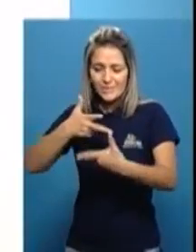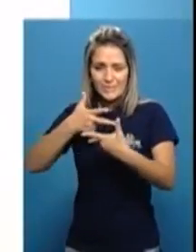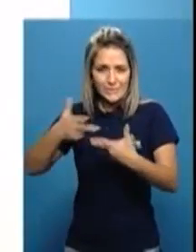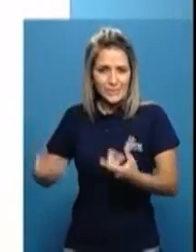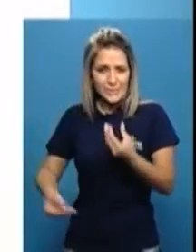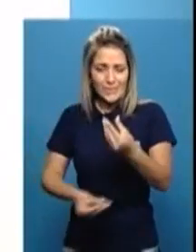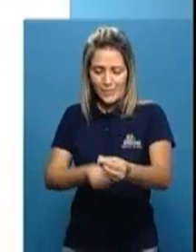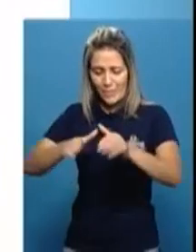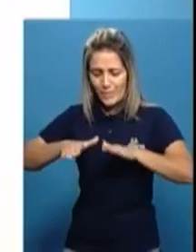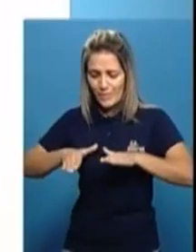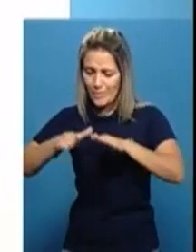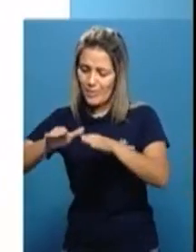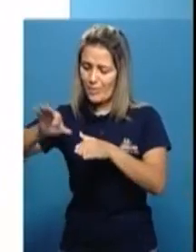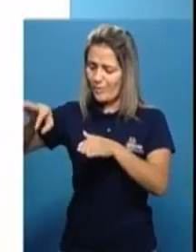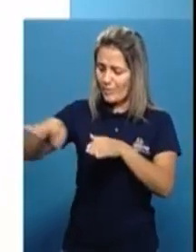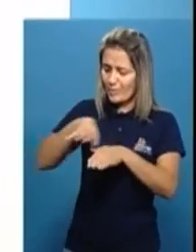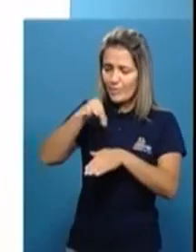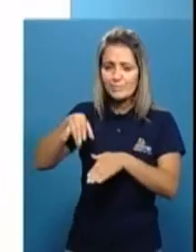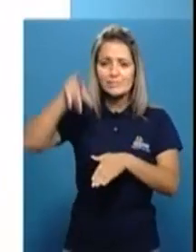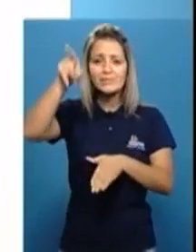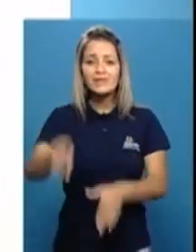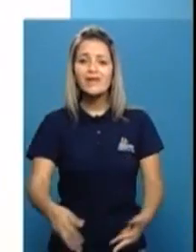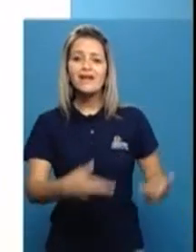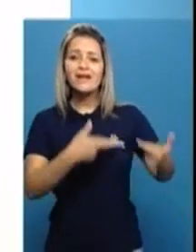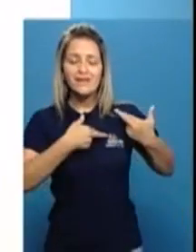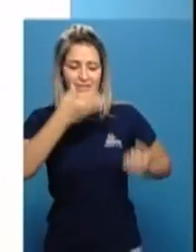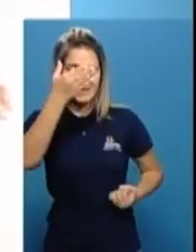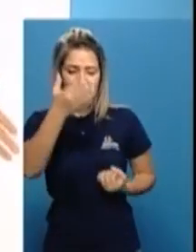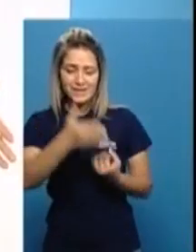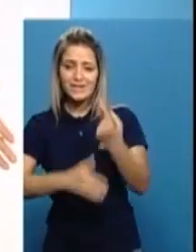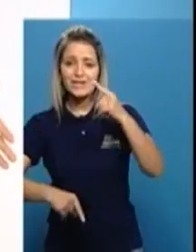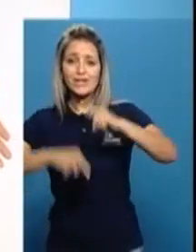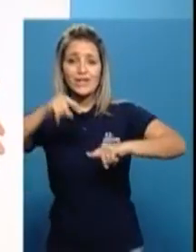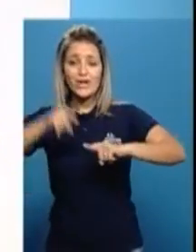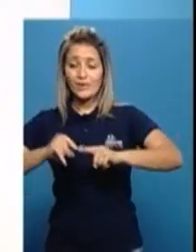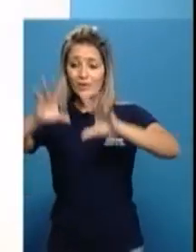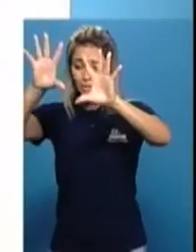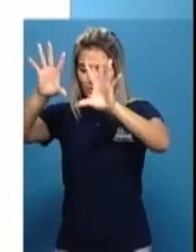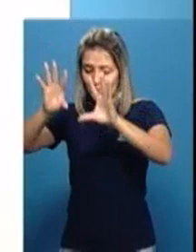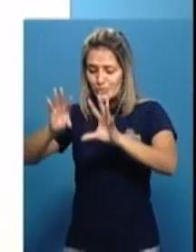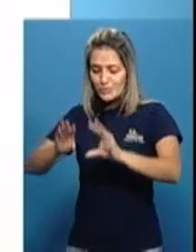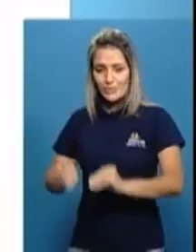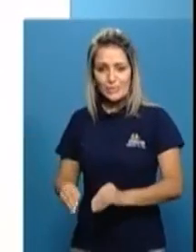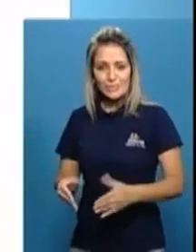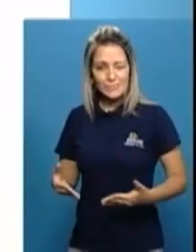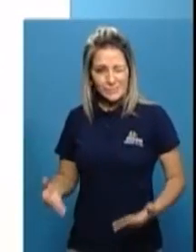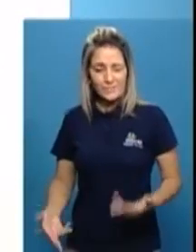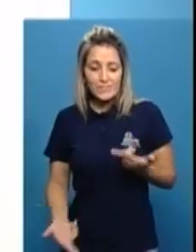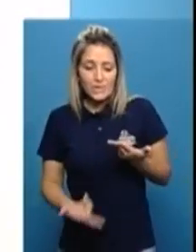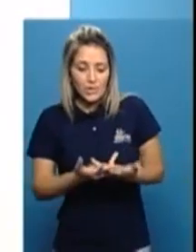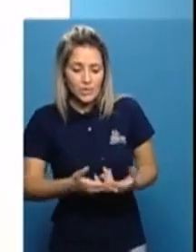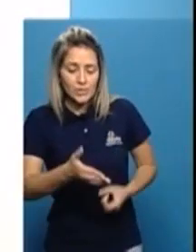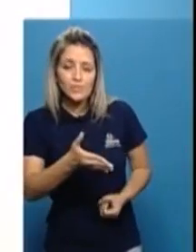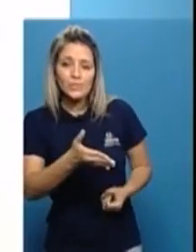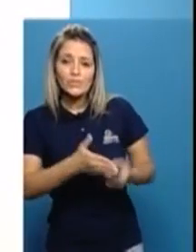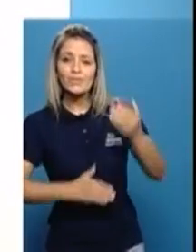trabalhador normalmente é responsável pela criação de um produto inteiro. e ele utiliza uma